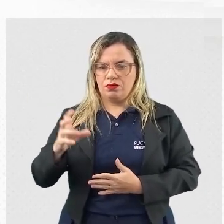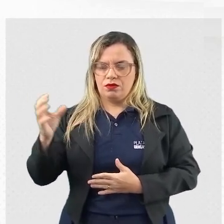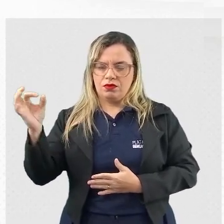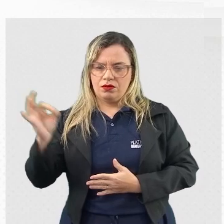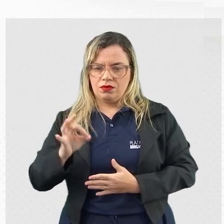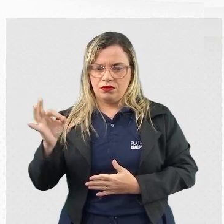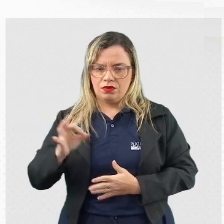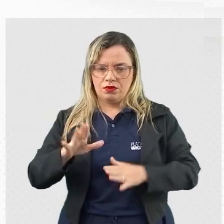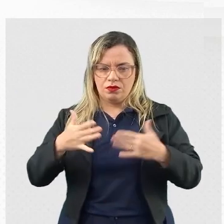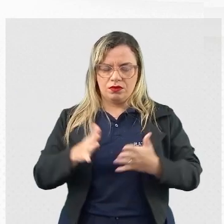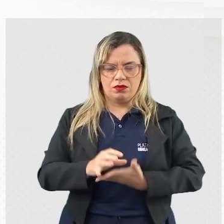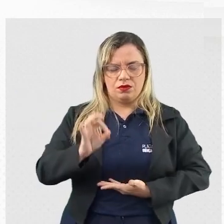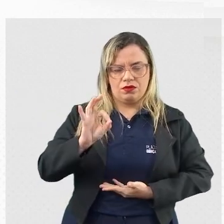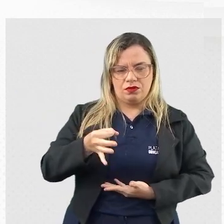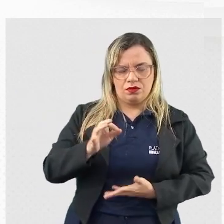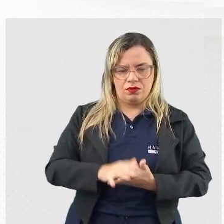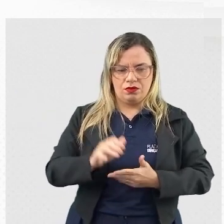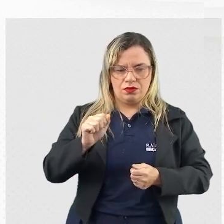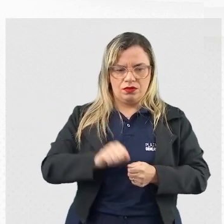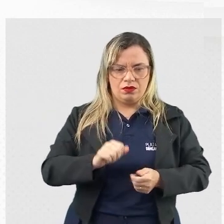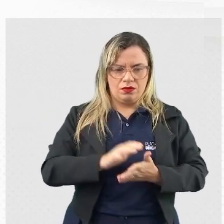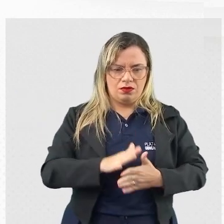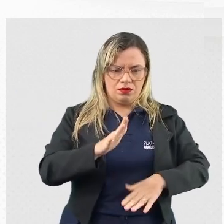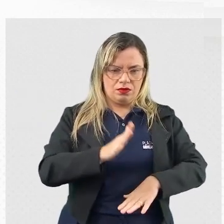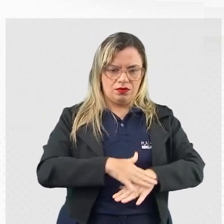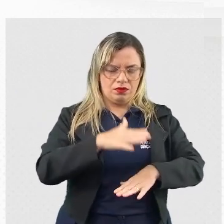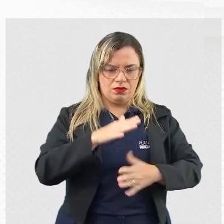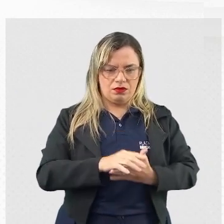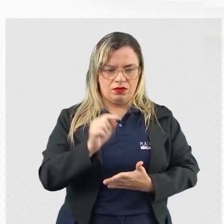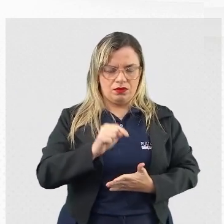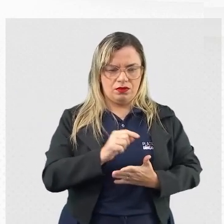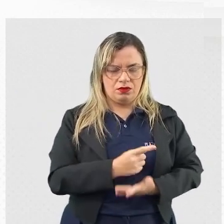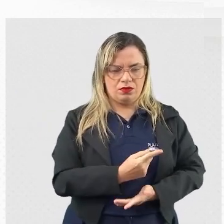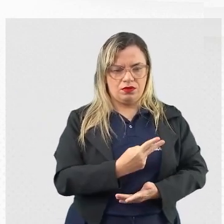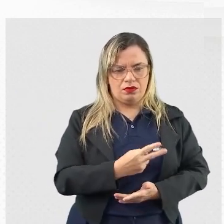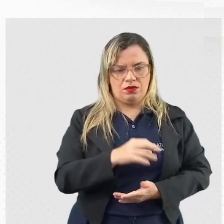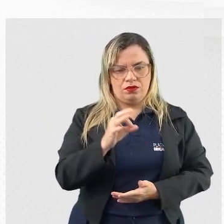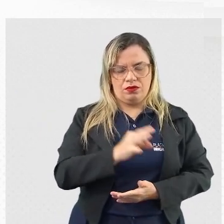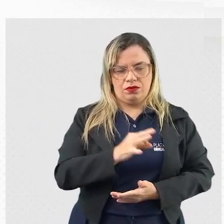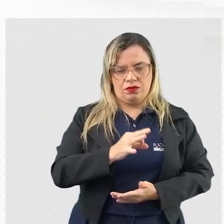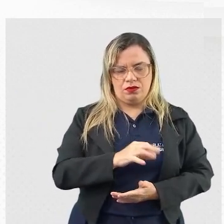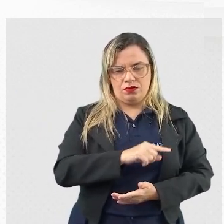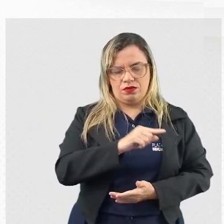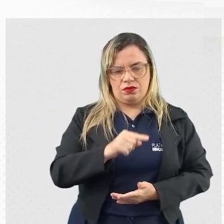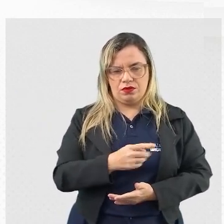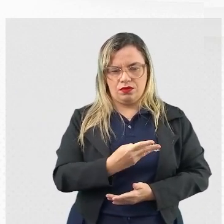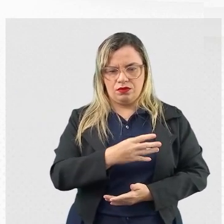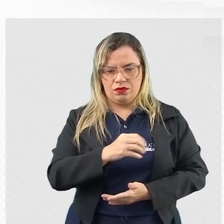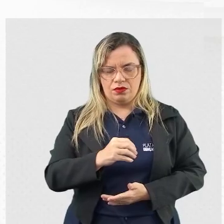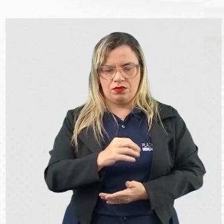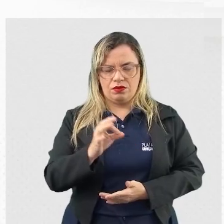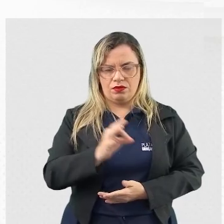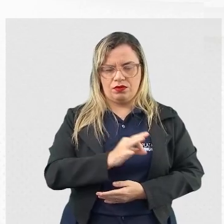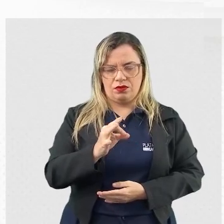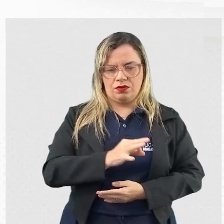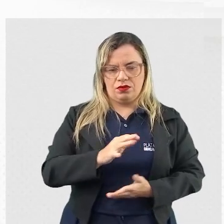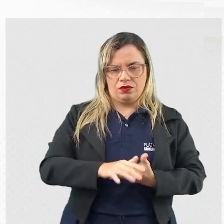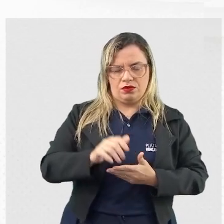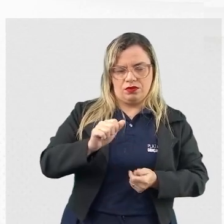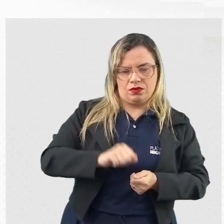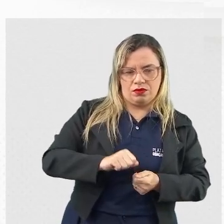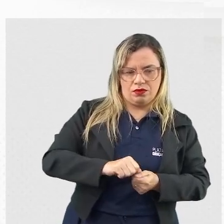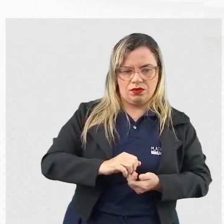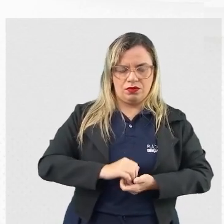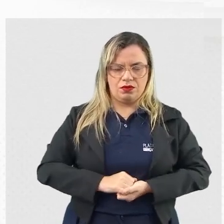valor. Certo? Vamos fazer mais um aqui. 12% de 40%. Vamos lá. Vamos fazer mais